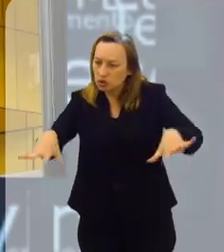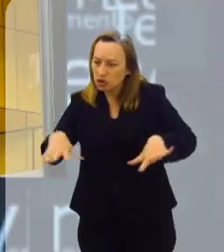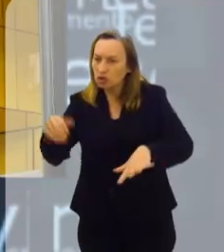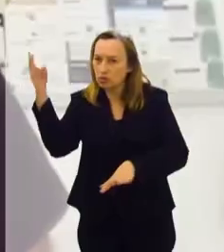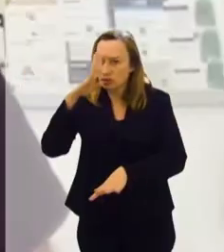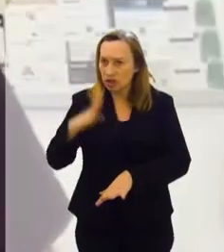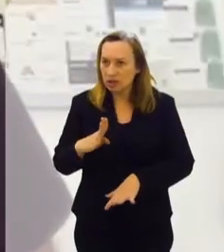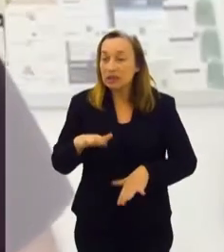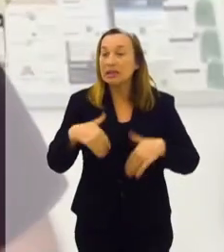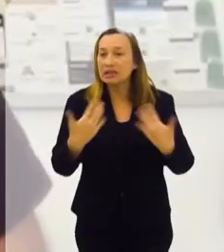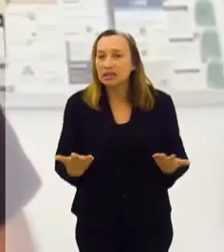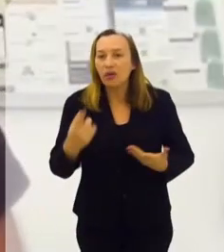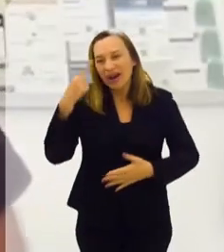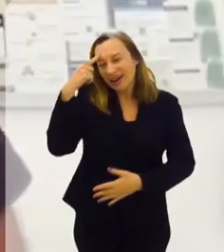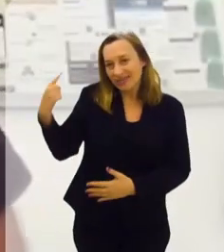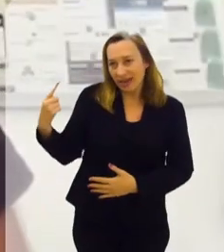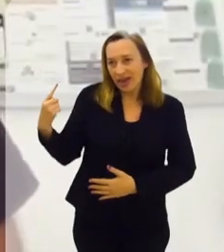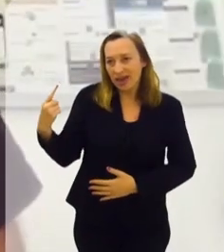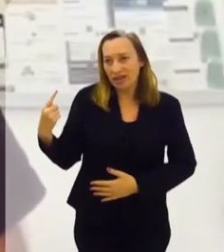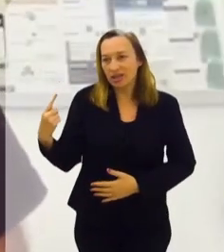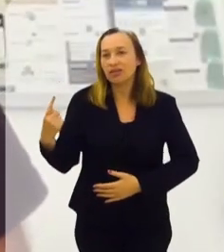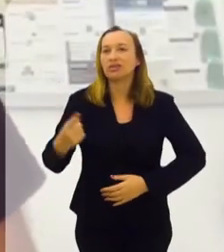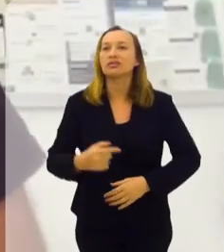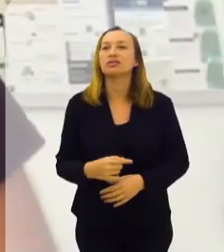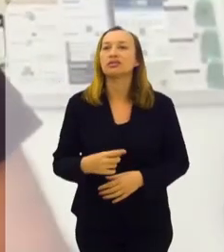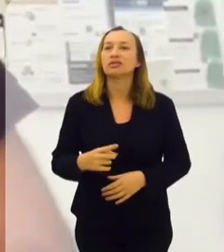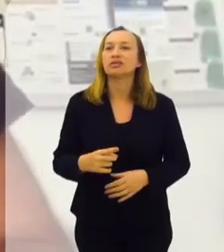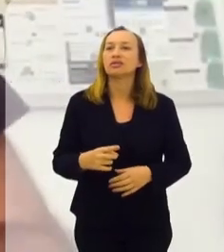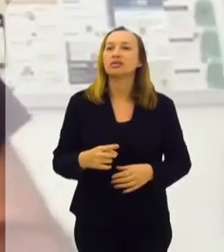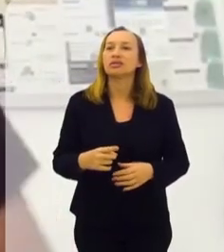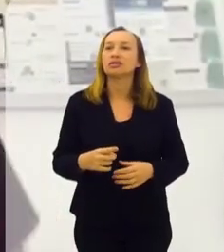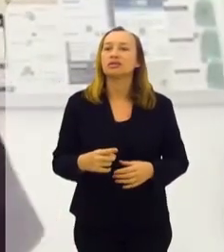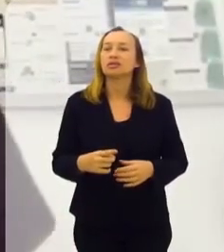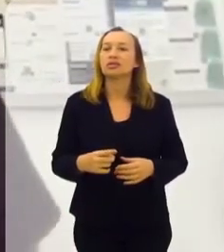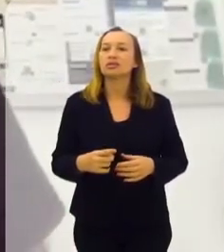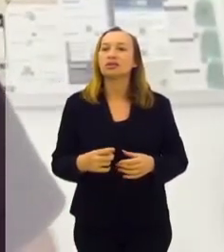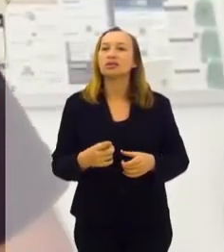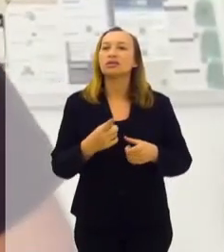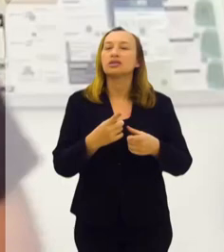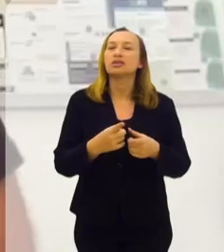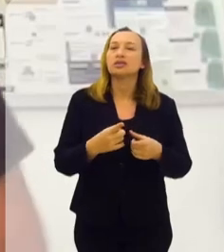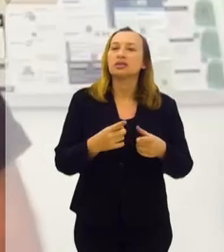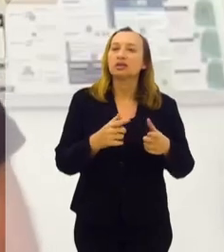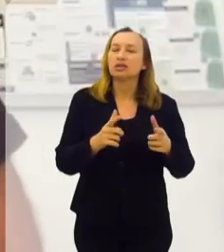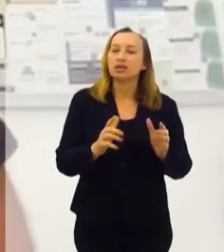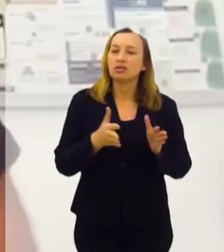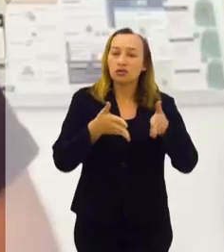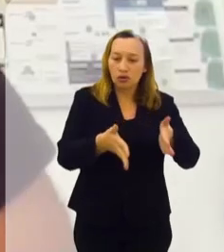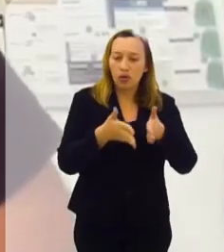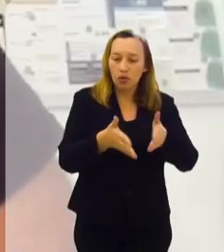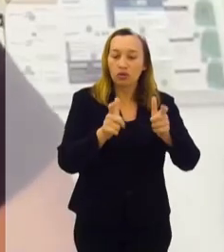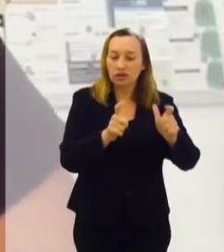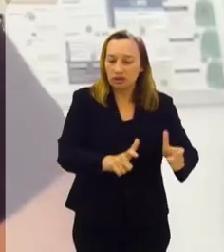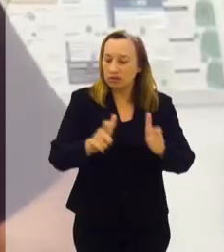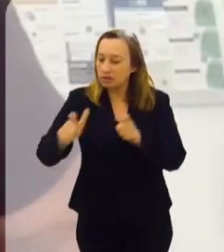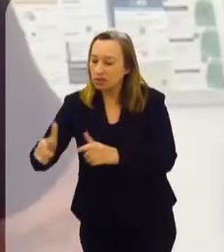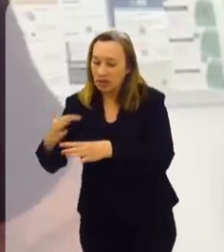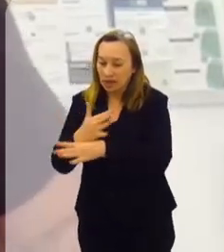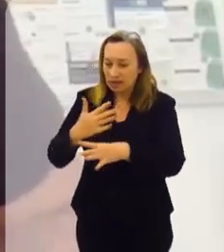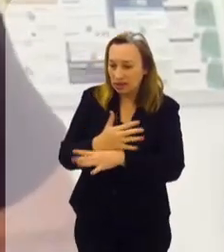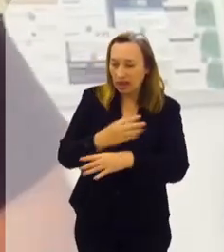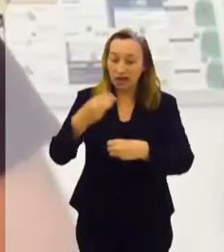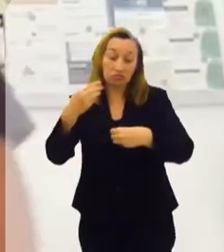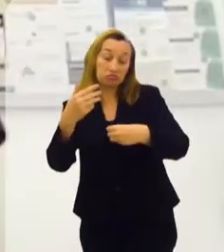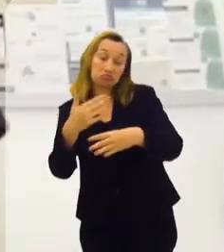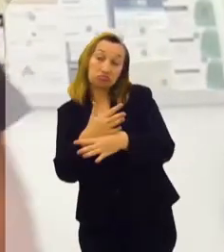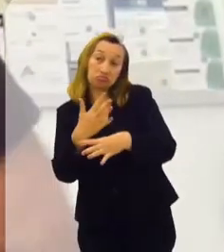a gente vai expandir para o Brasil. Então, a ideia é trazer as vocações de cada território desses, pode ser uma cidade,